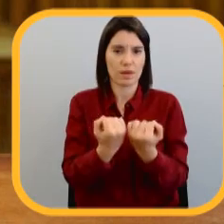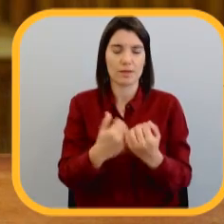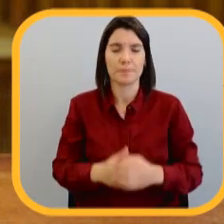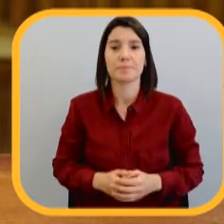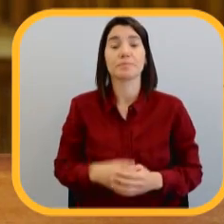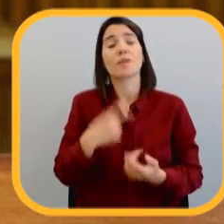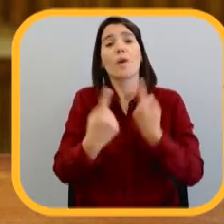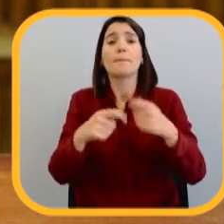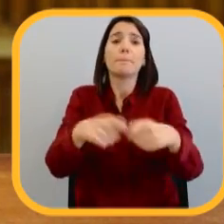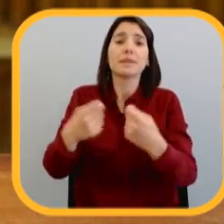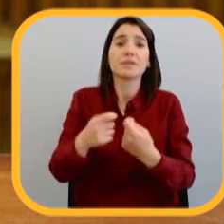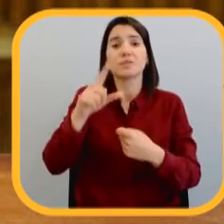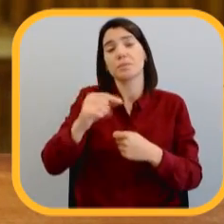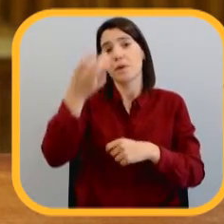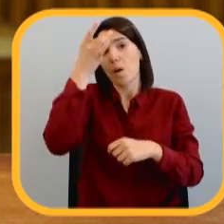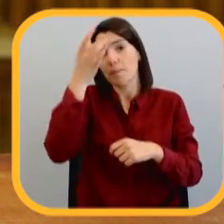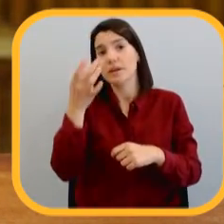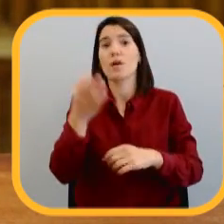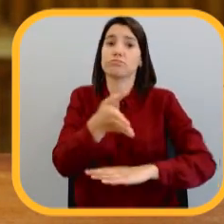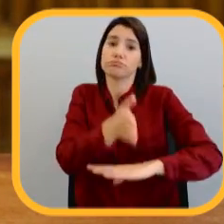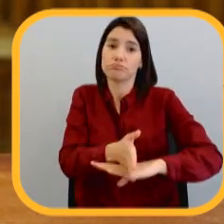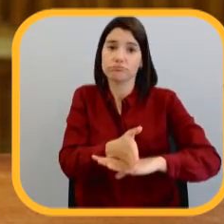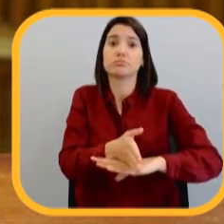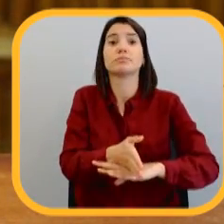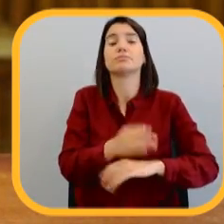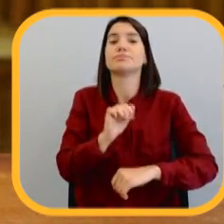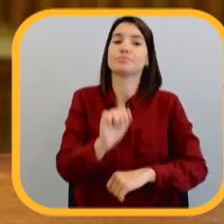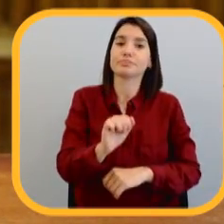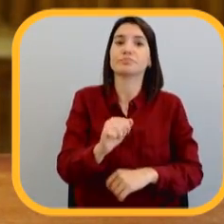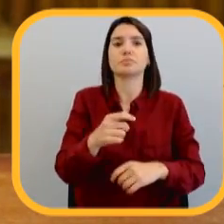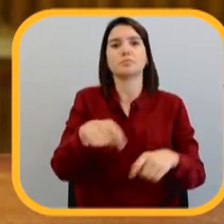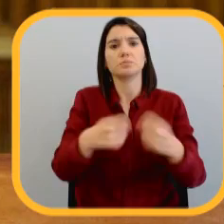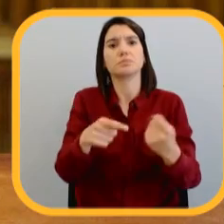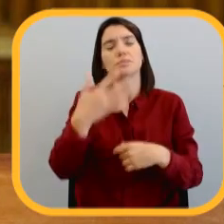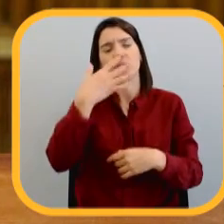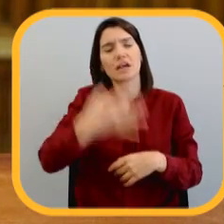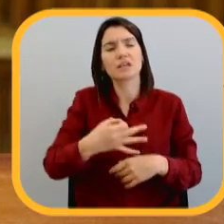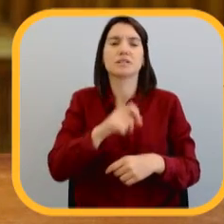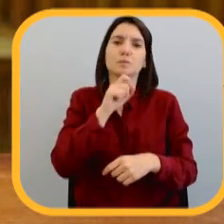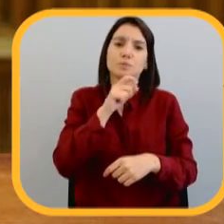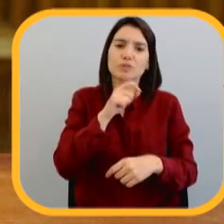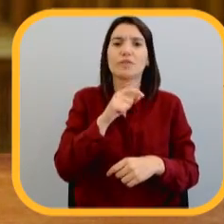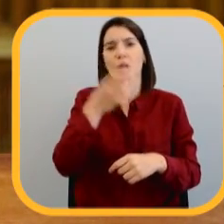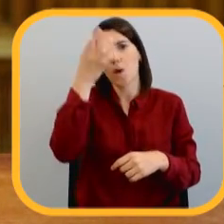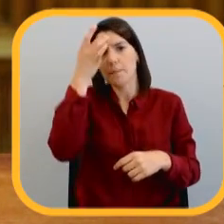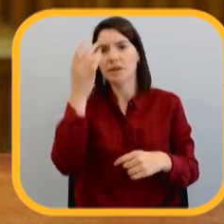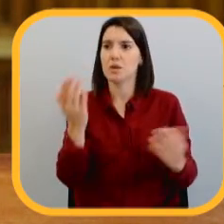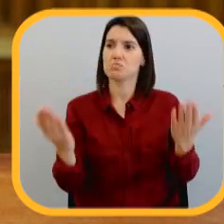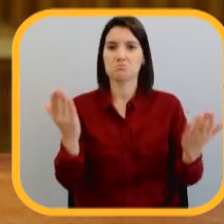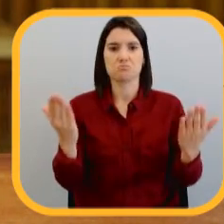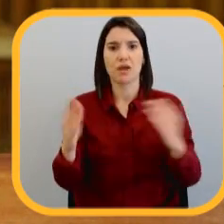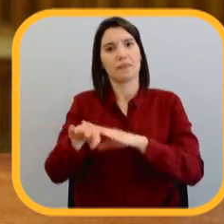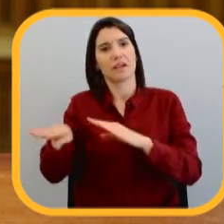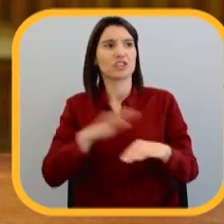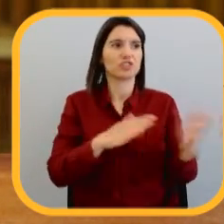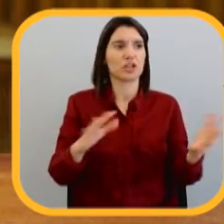sociedade. Há ainda partidos cujas ideologias se posicionam ao centro. Trata-se de partidos que acreditam na possibilidade de aliar ideias dos